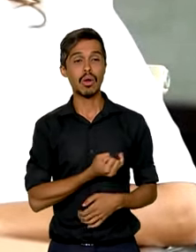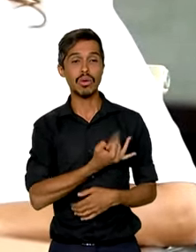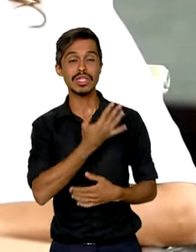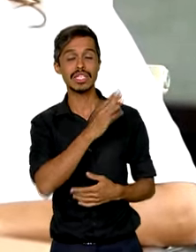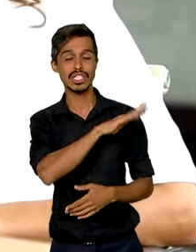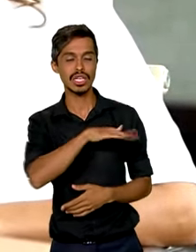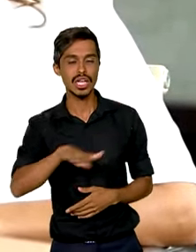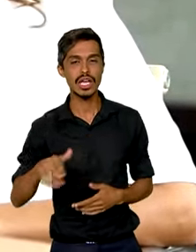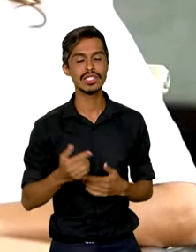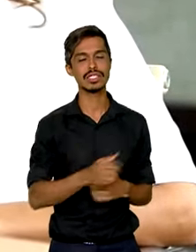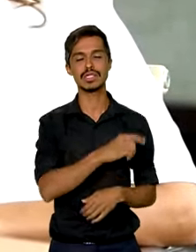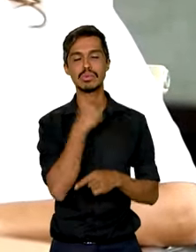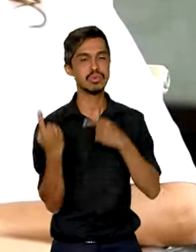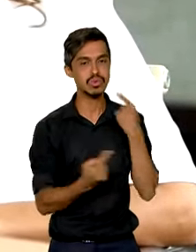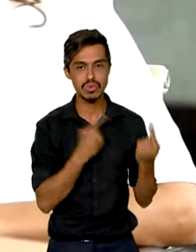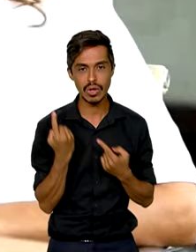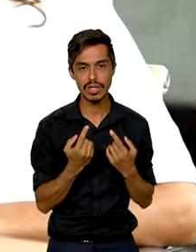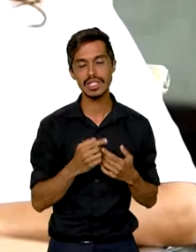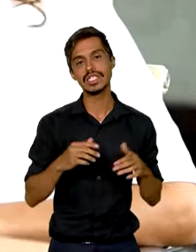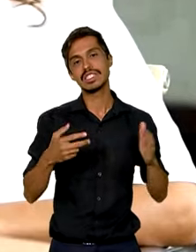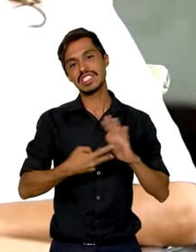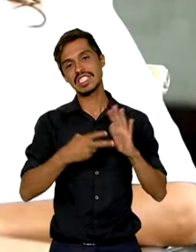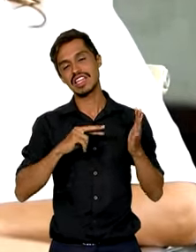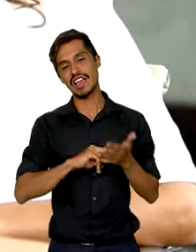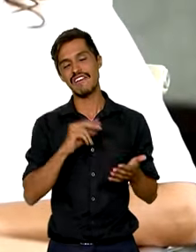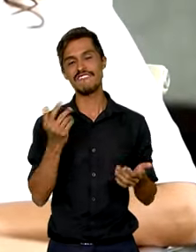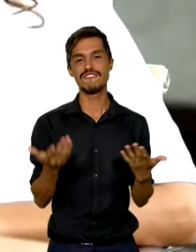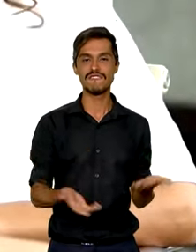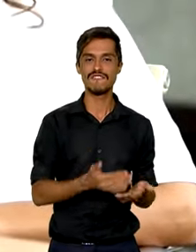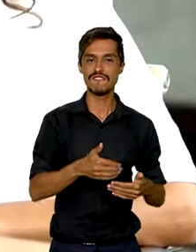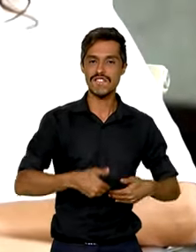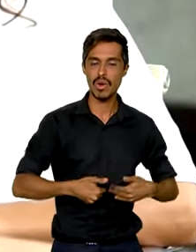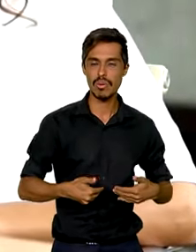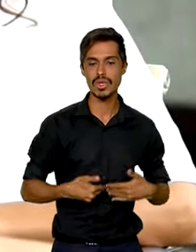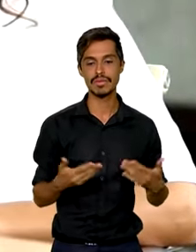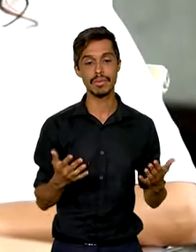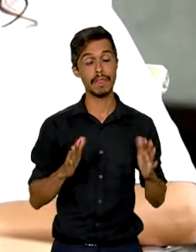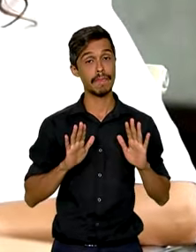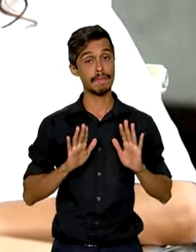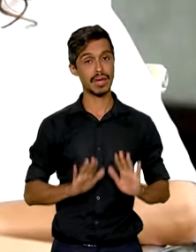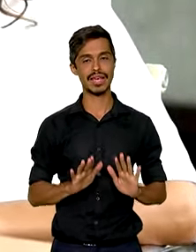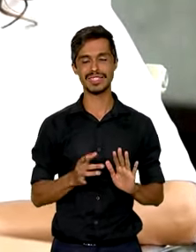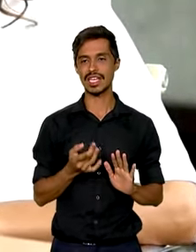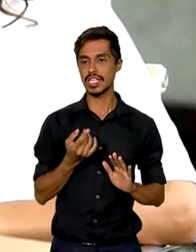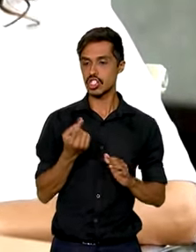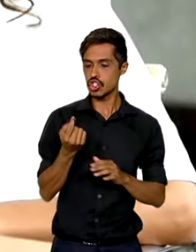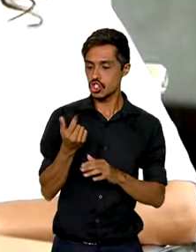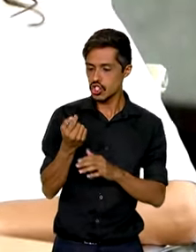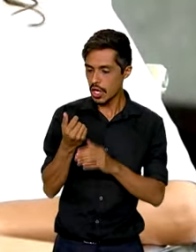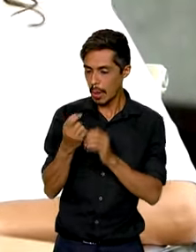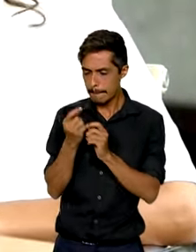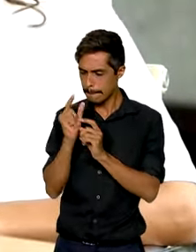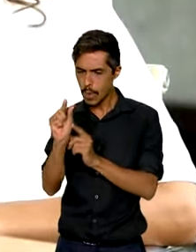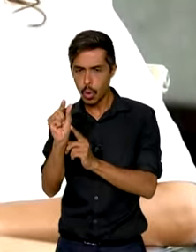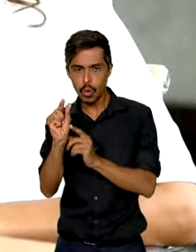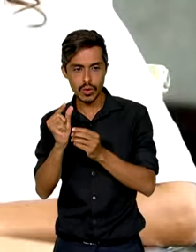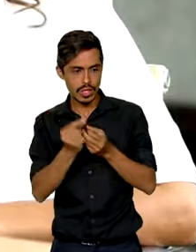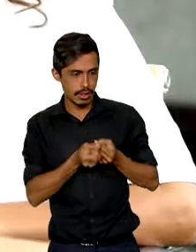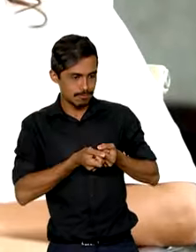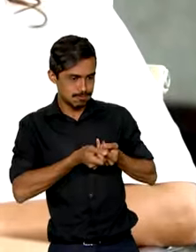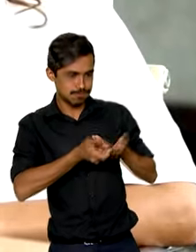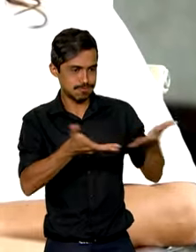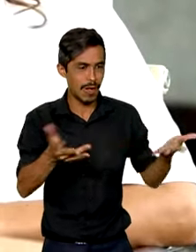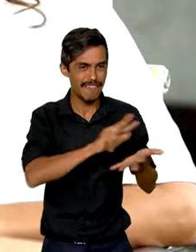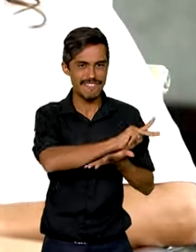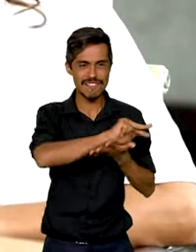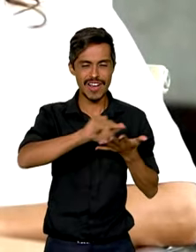infantil significa fome agora pouco dinheiro na mão de muitos como BSA